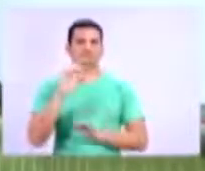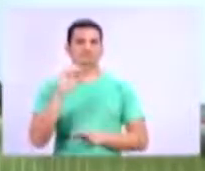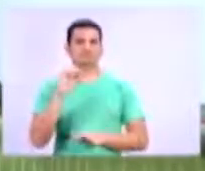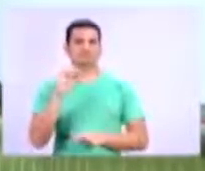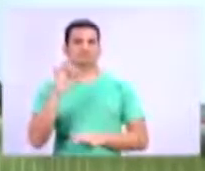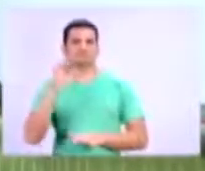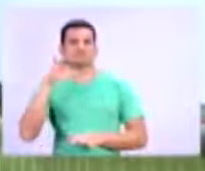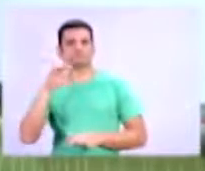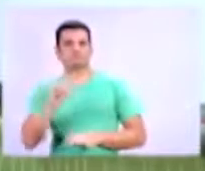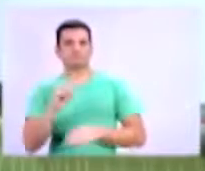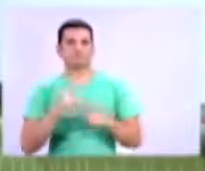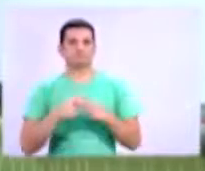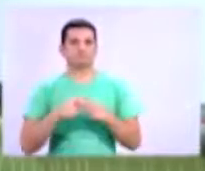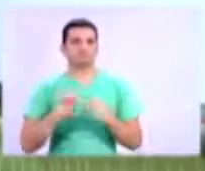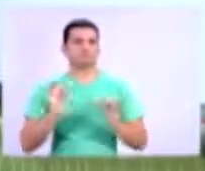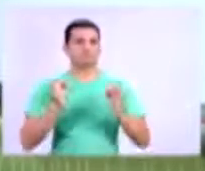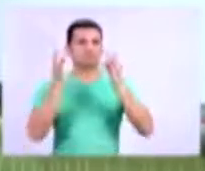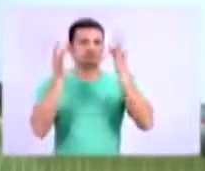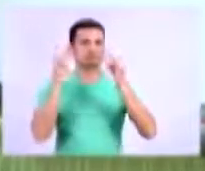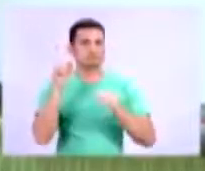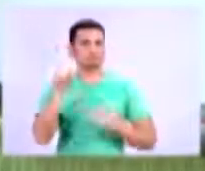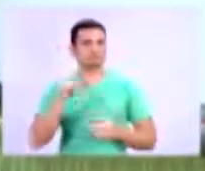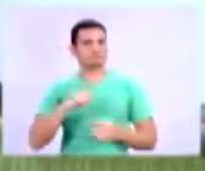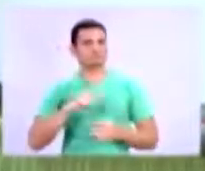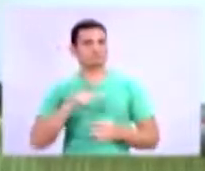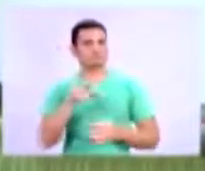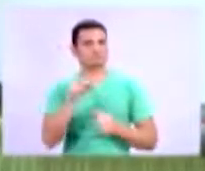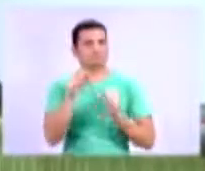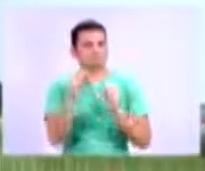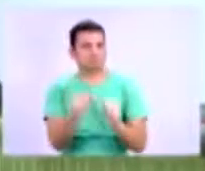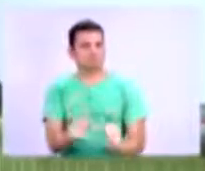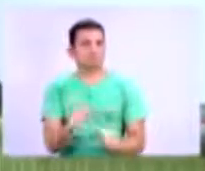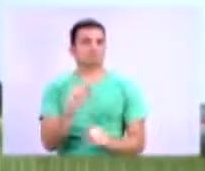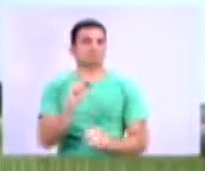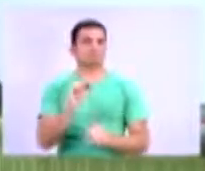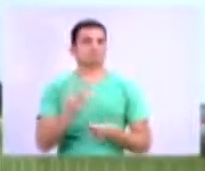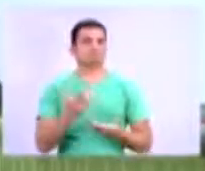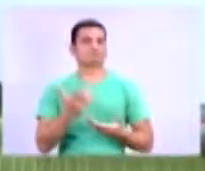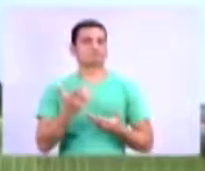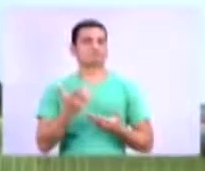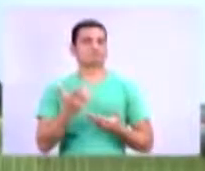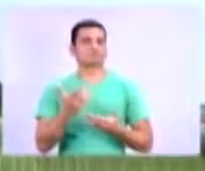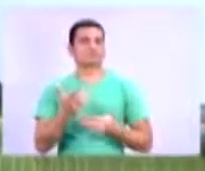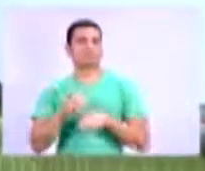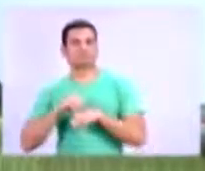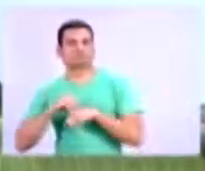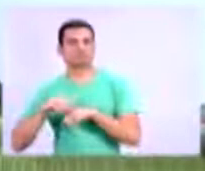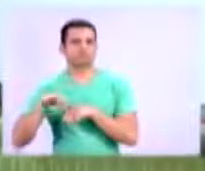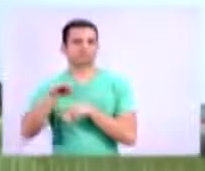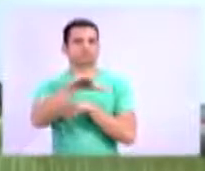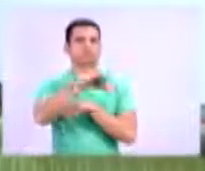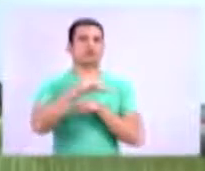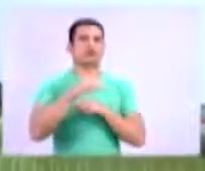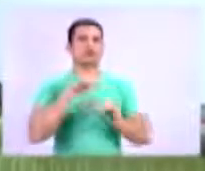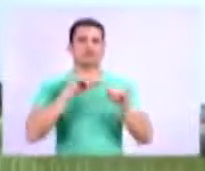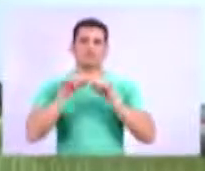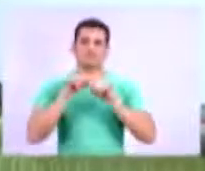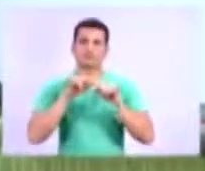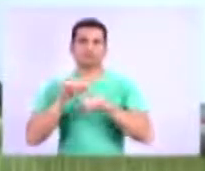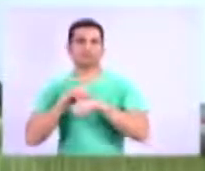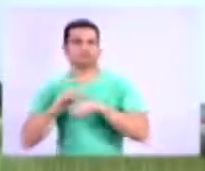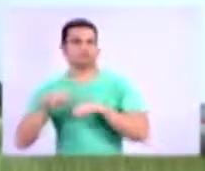ecoética, porque a tecnologia ela tem esse poder, né, de levar a informação a todos os lugares em